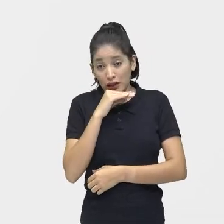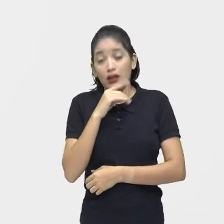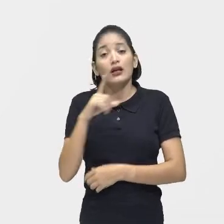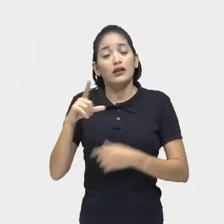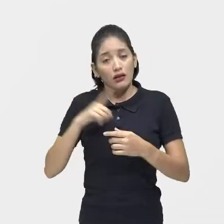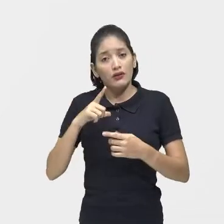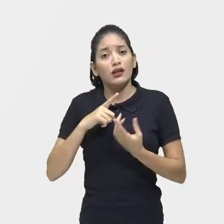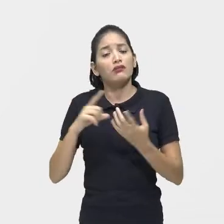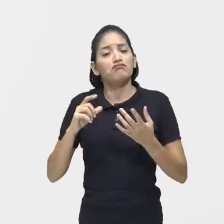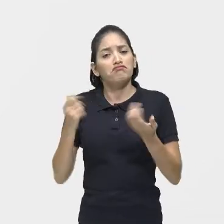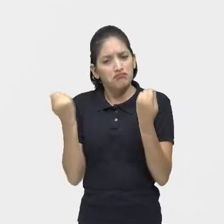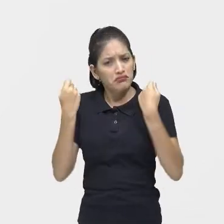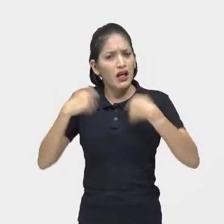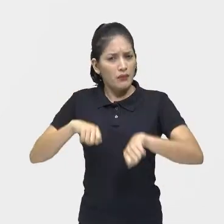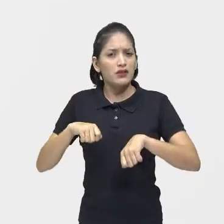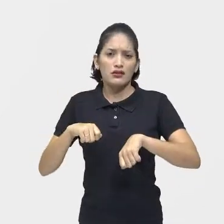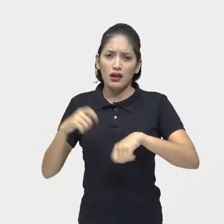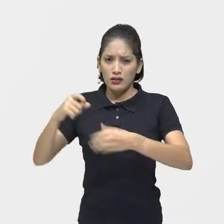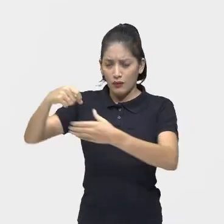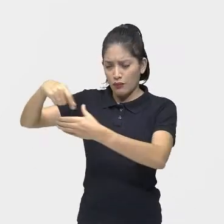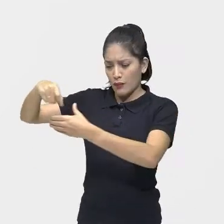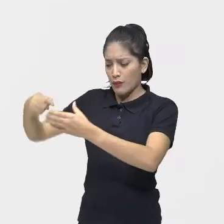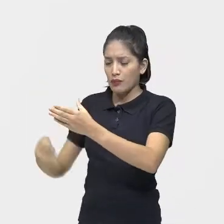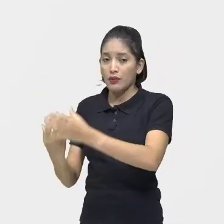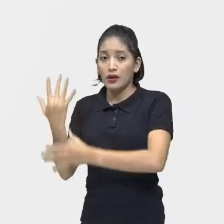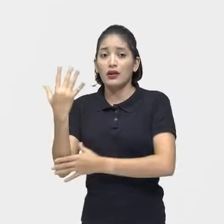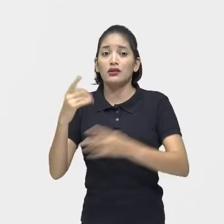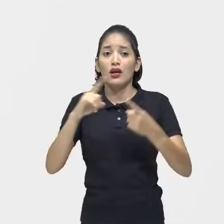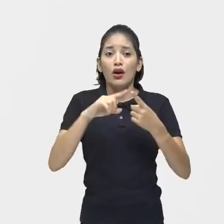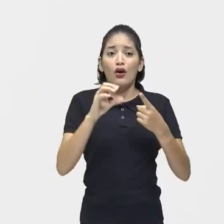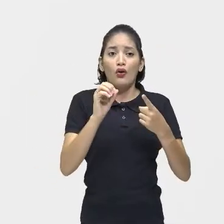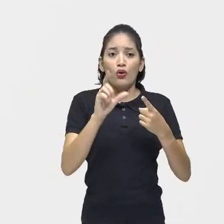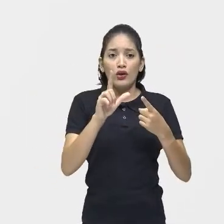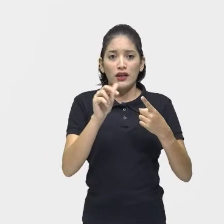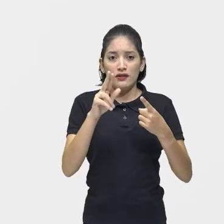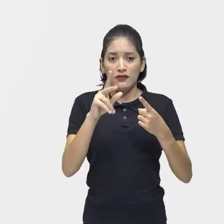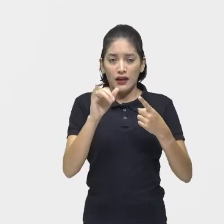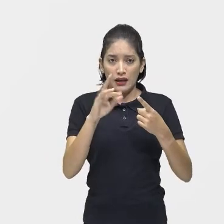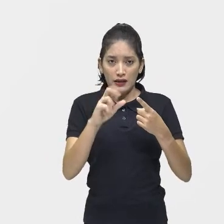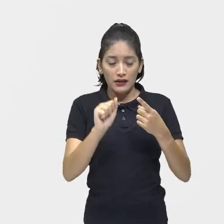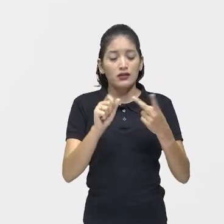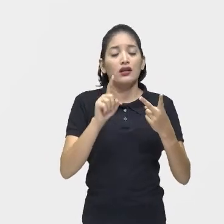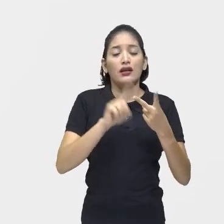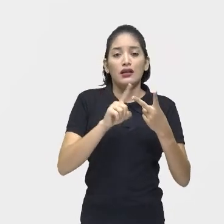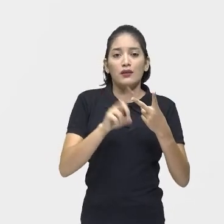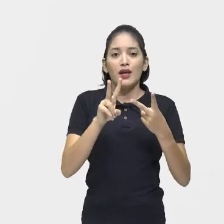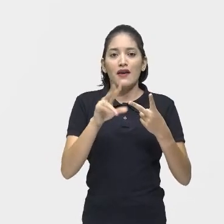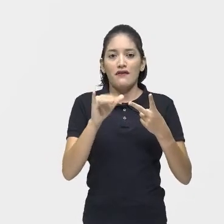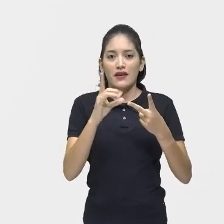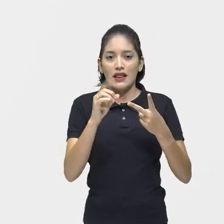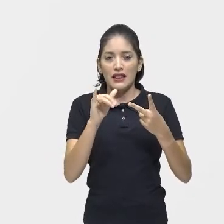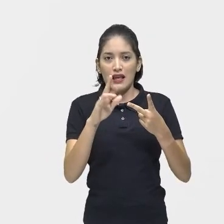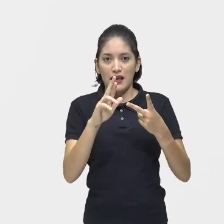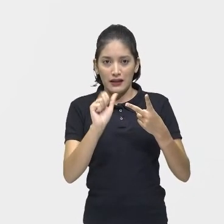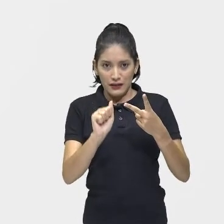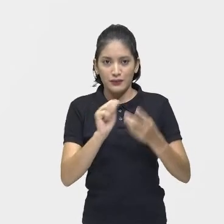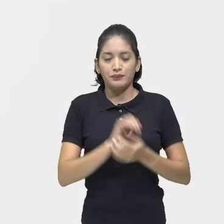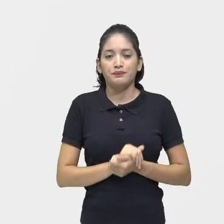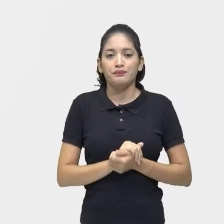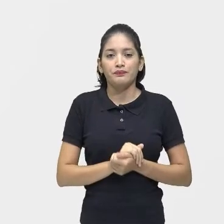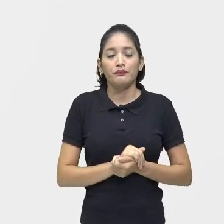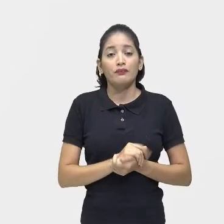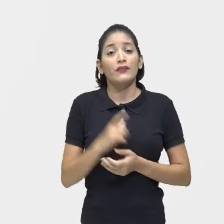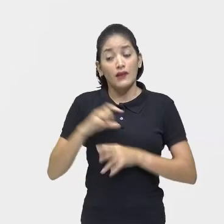das oliveiras e também das videiras. Além da agricultura, a gente tem a atividade do turismo, né? A